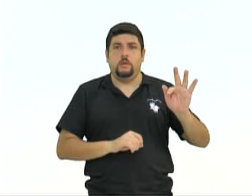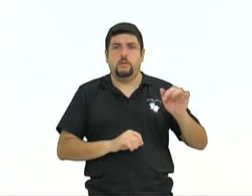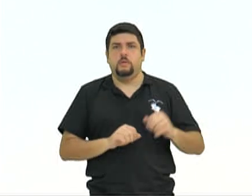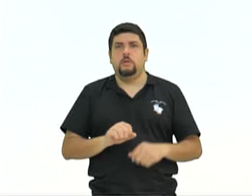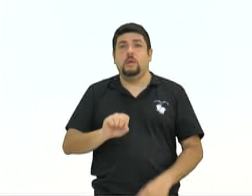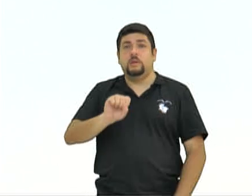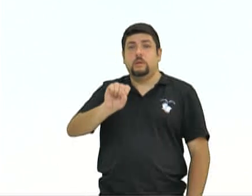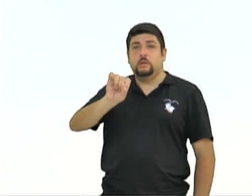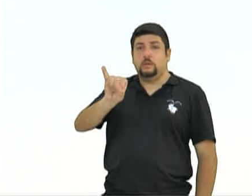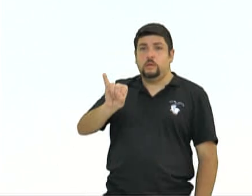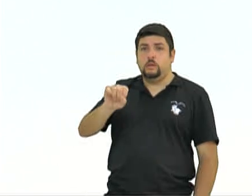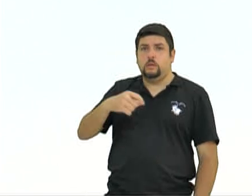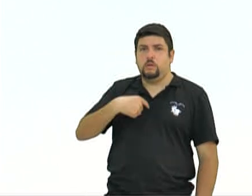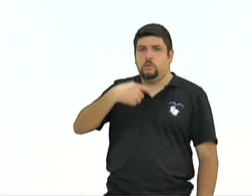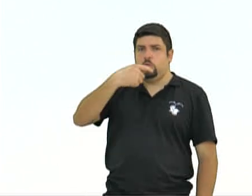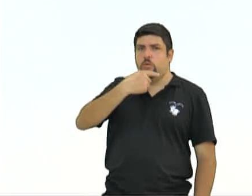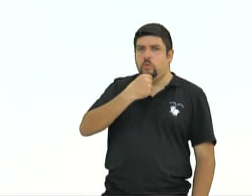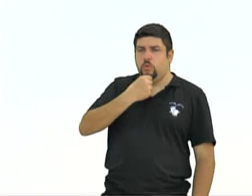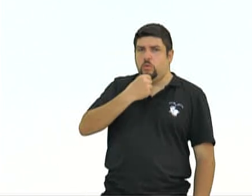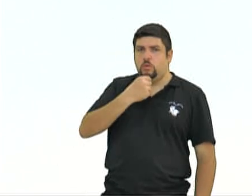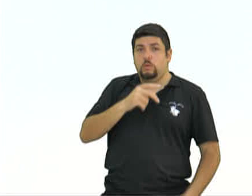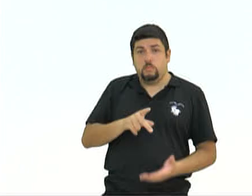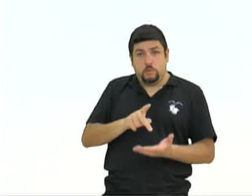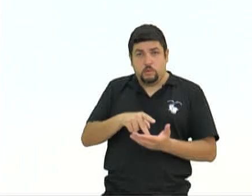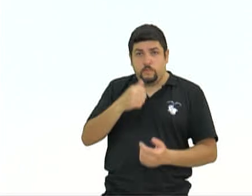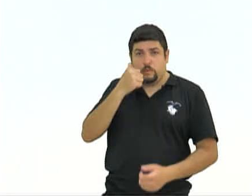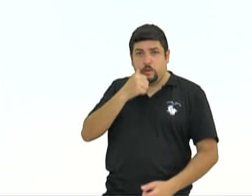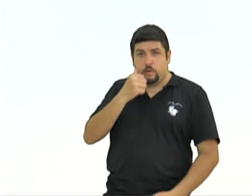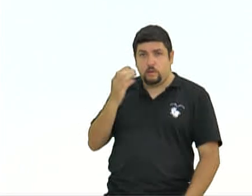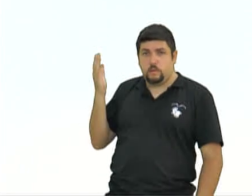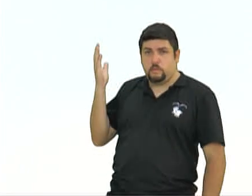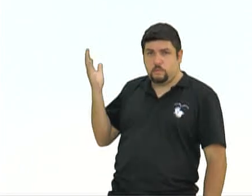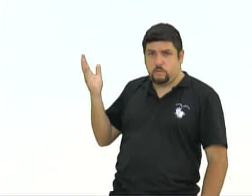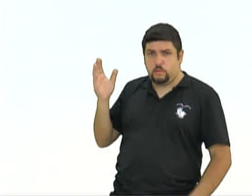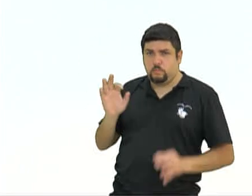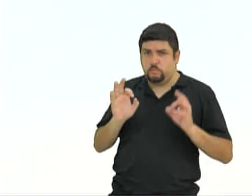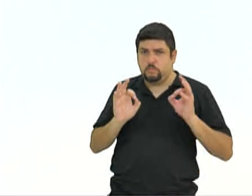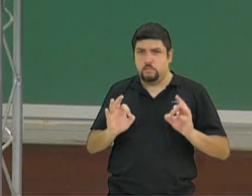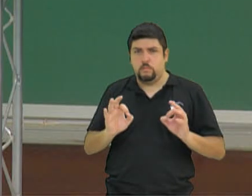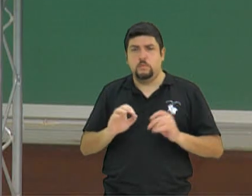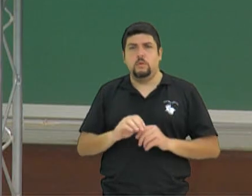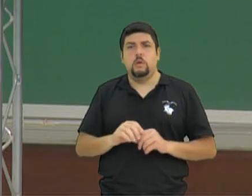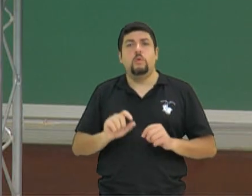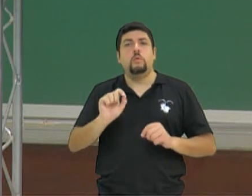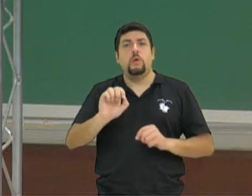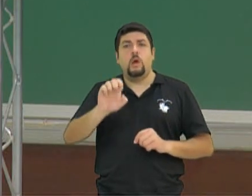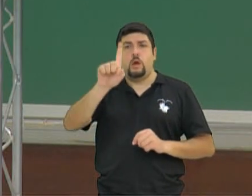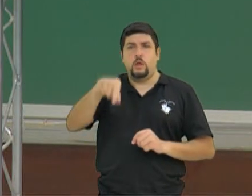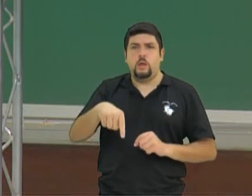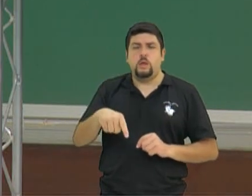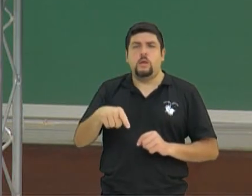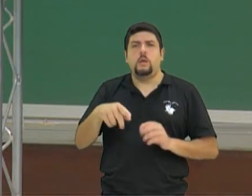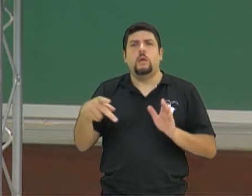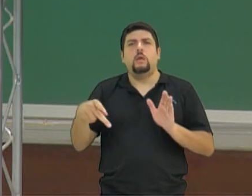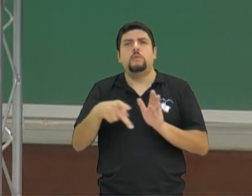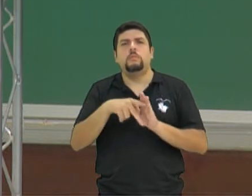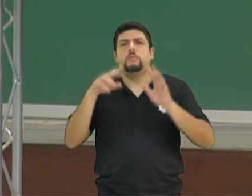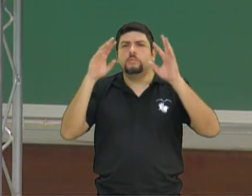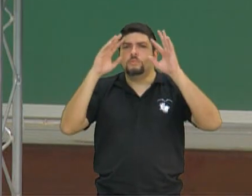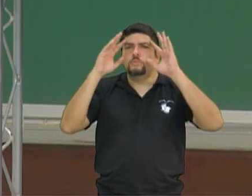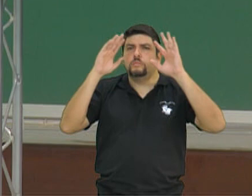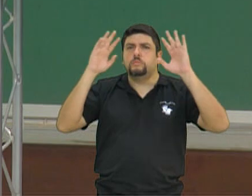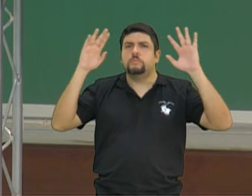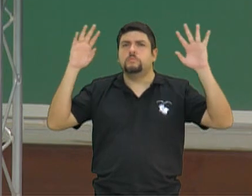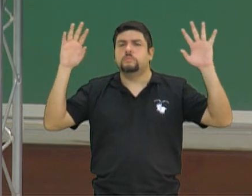homem, ela não é. Então, é aquela situação da segunda condicional de situações impossíveis e irreais. O que ela faria se ela fosse,